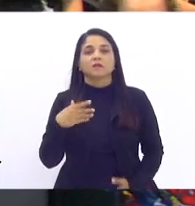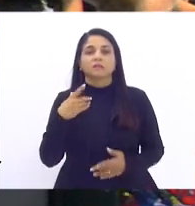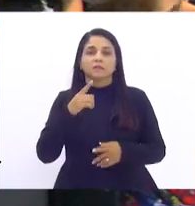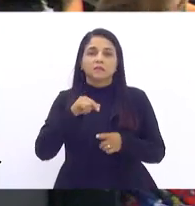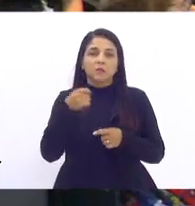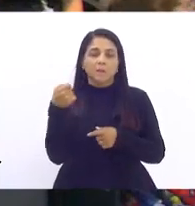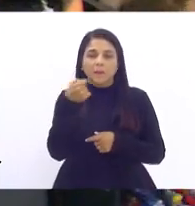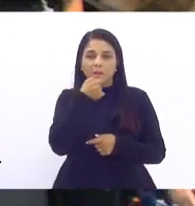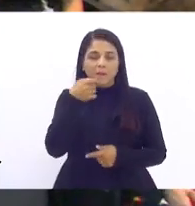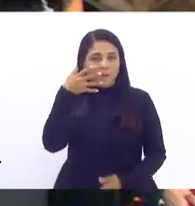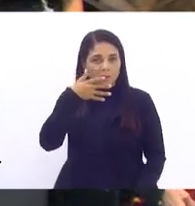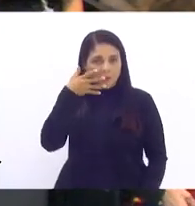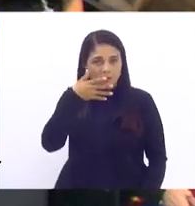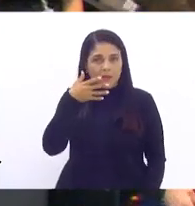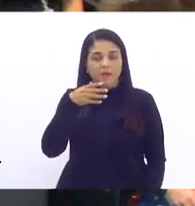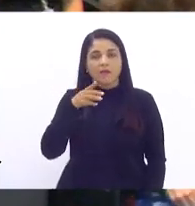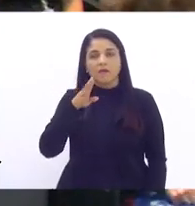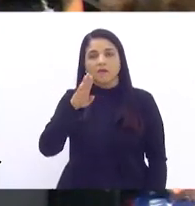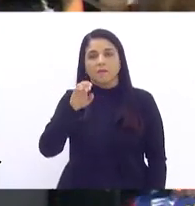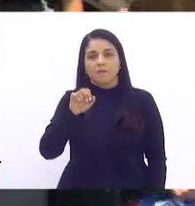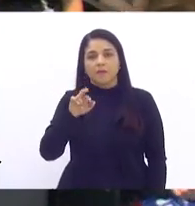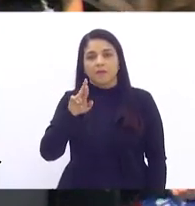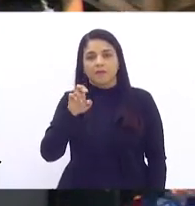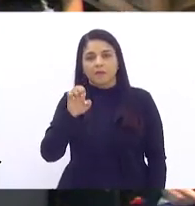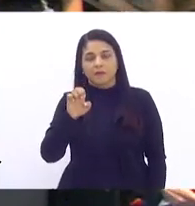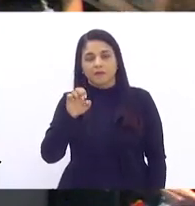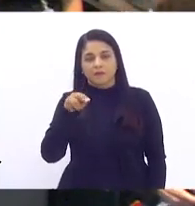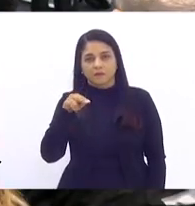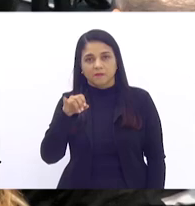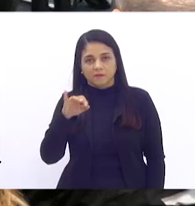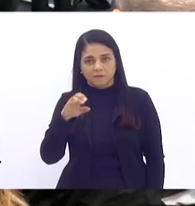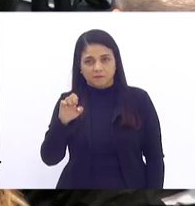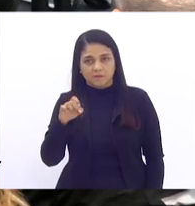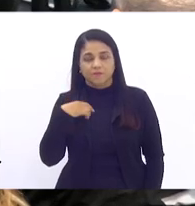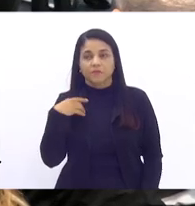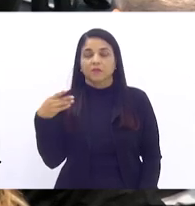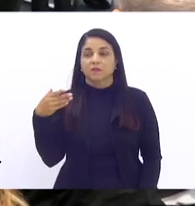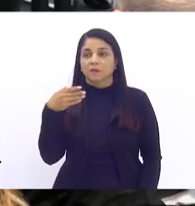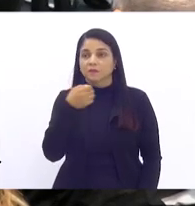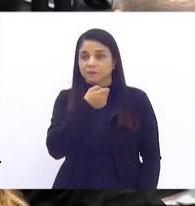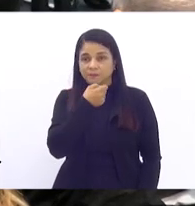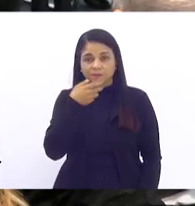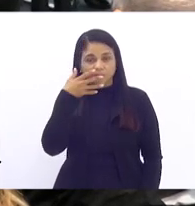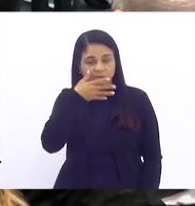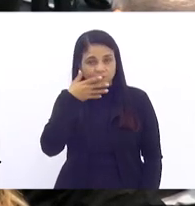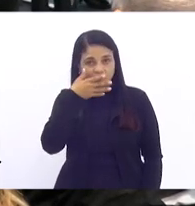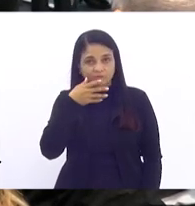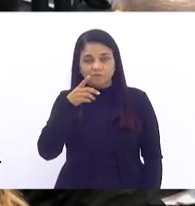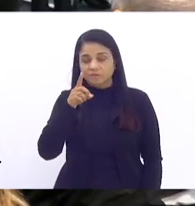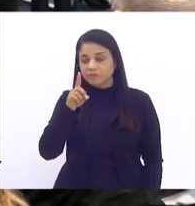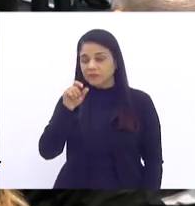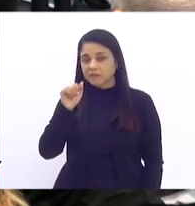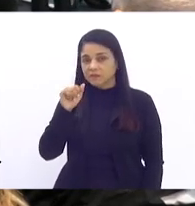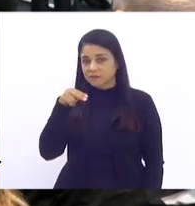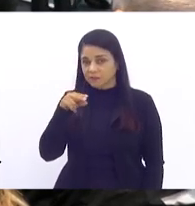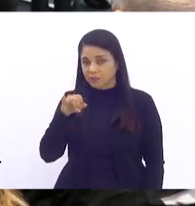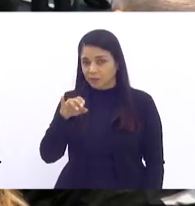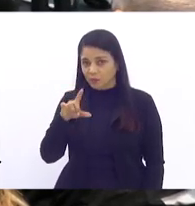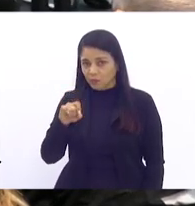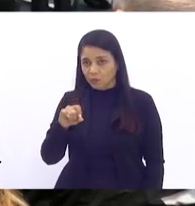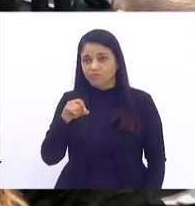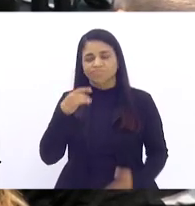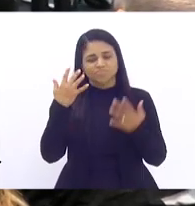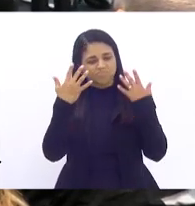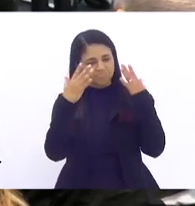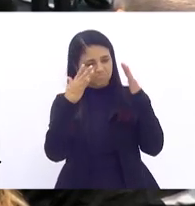Berenice bom Presidente eu queria me dirigir ao Nobre Deputado Danilo forte aqui é o parabenizo